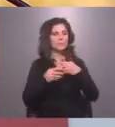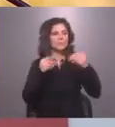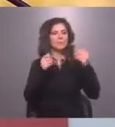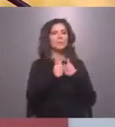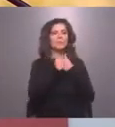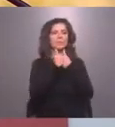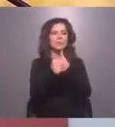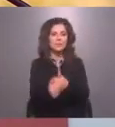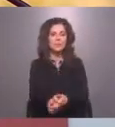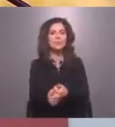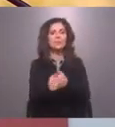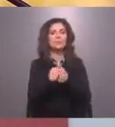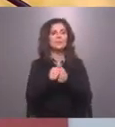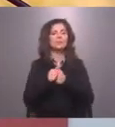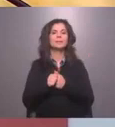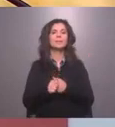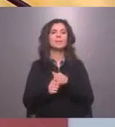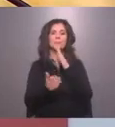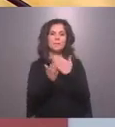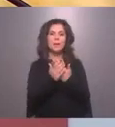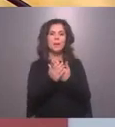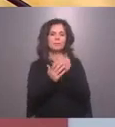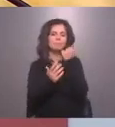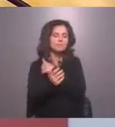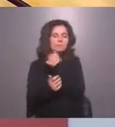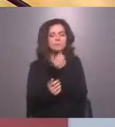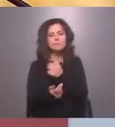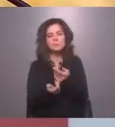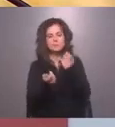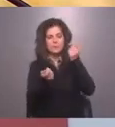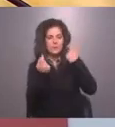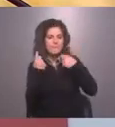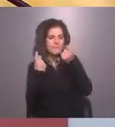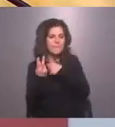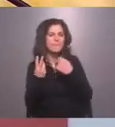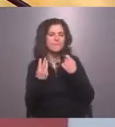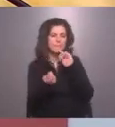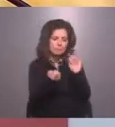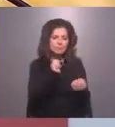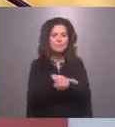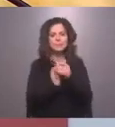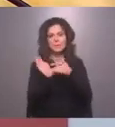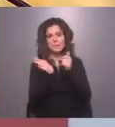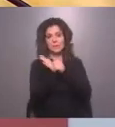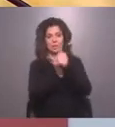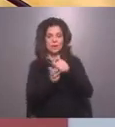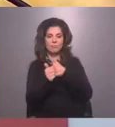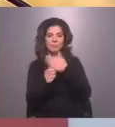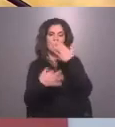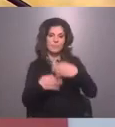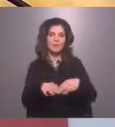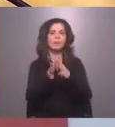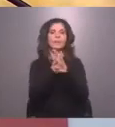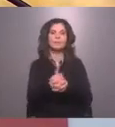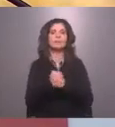Senhor, façam penitência e se convertam ao Evangelho,